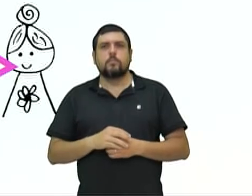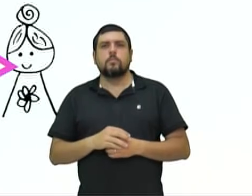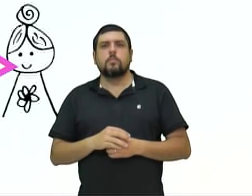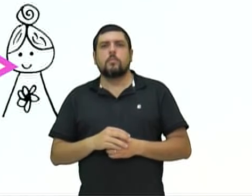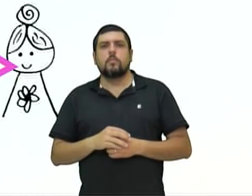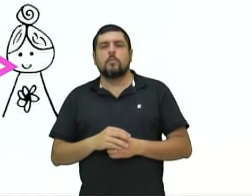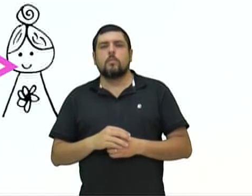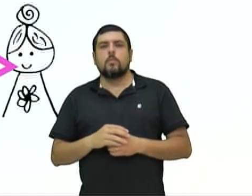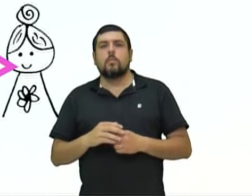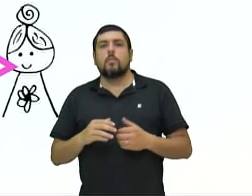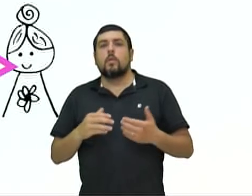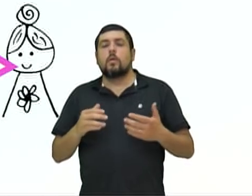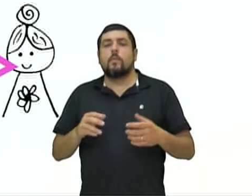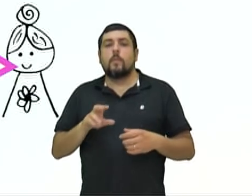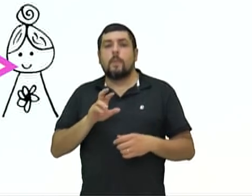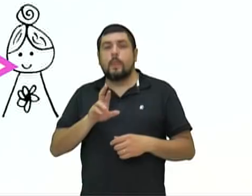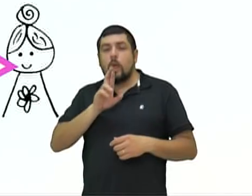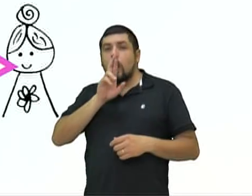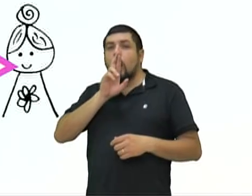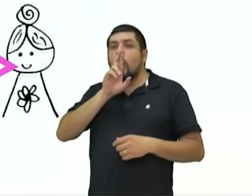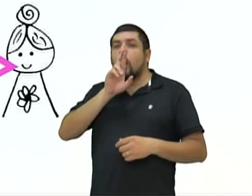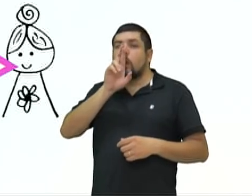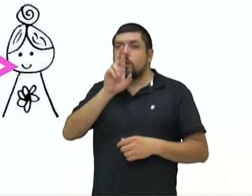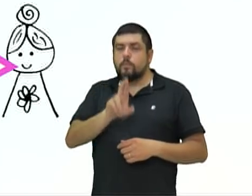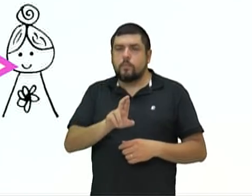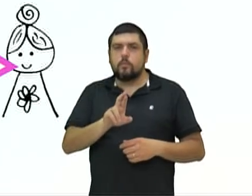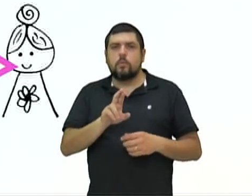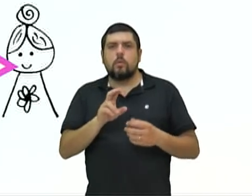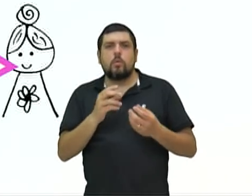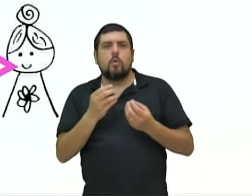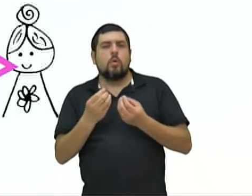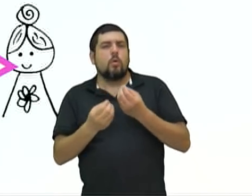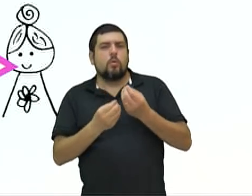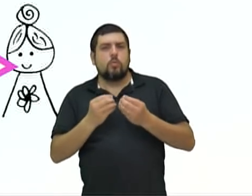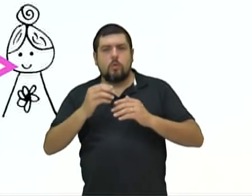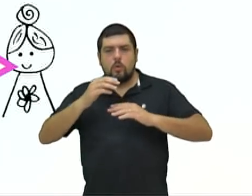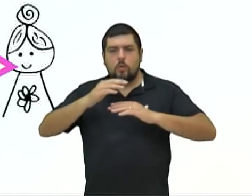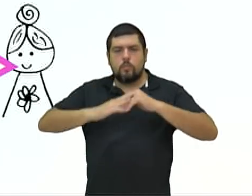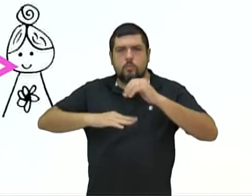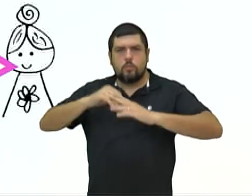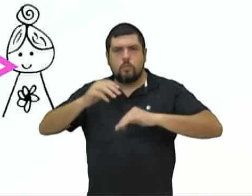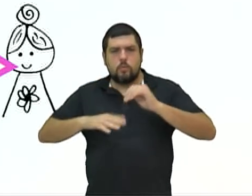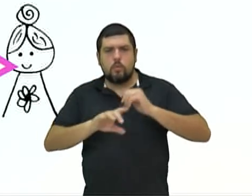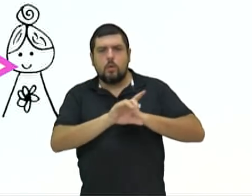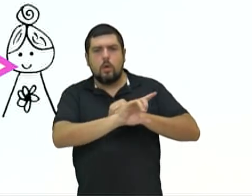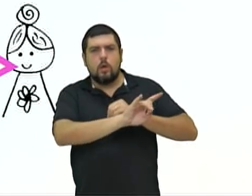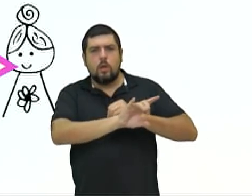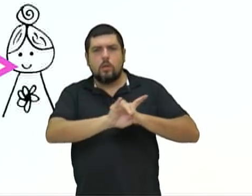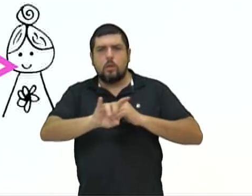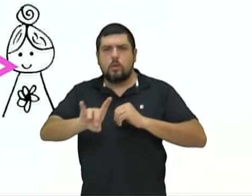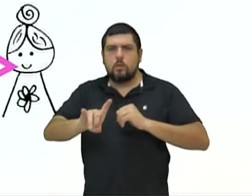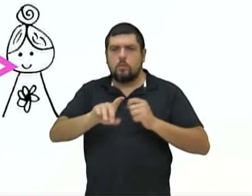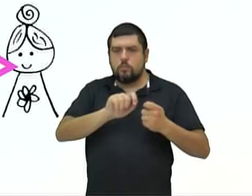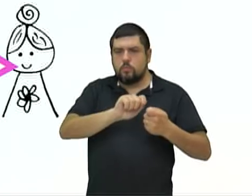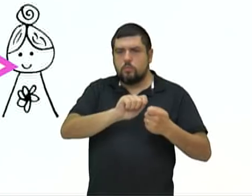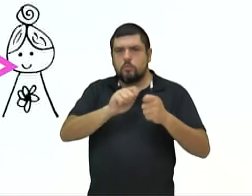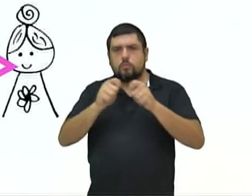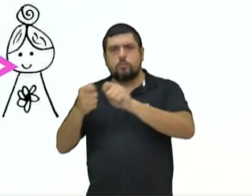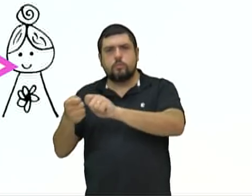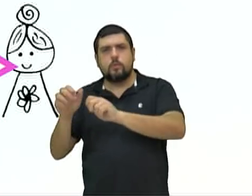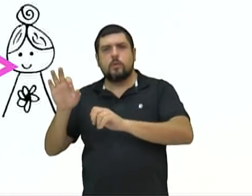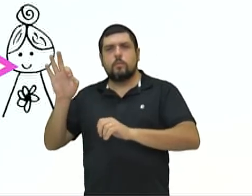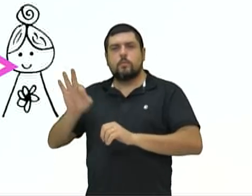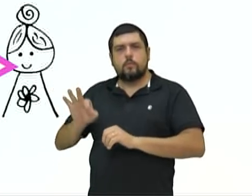porcentagem a quantidade de respostas dos estudantes em relação à sua profissão. Então, agora vocês vão olhar cada uma